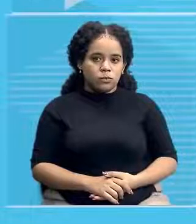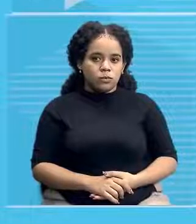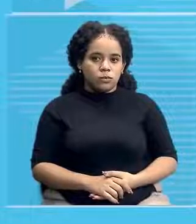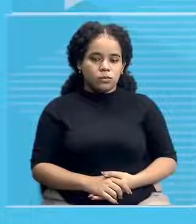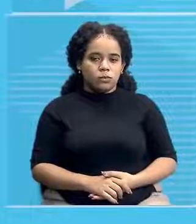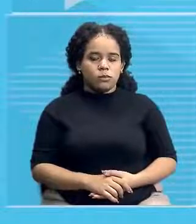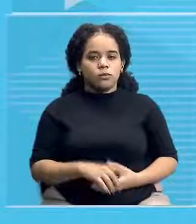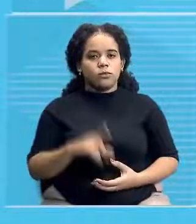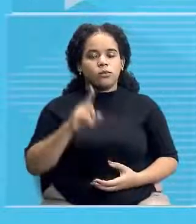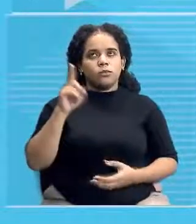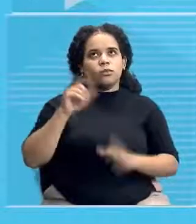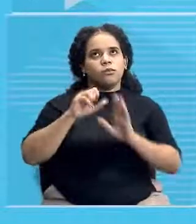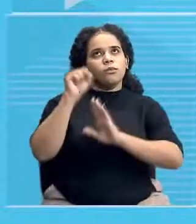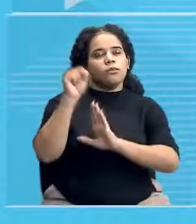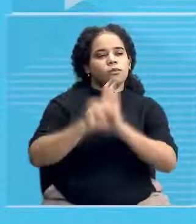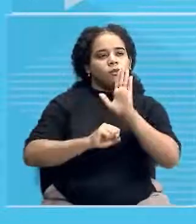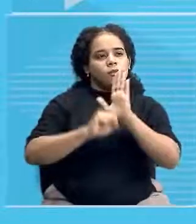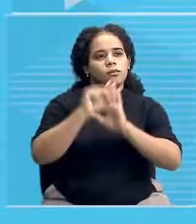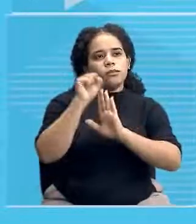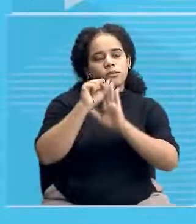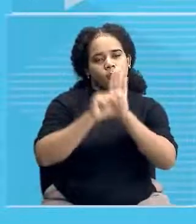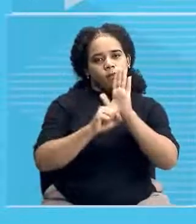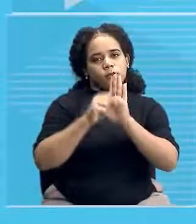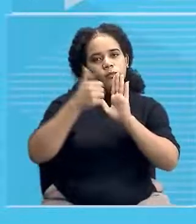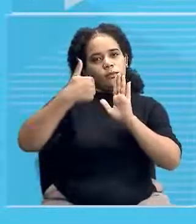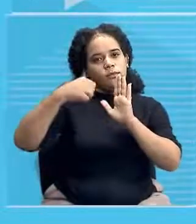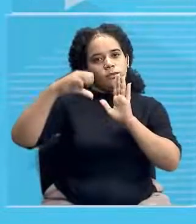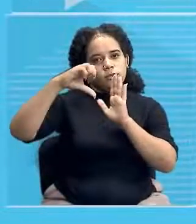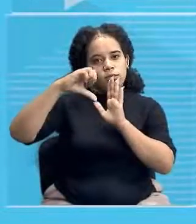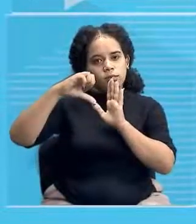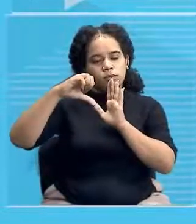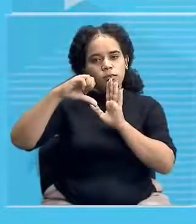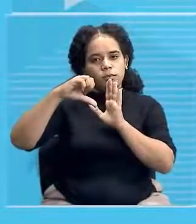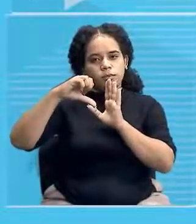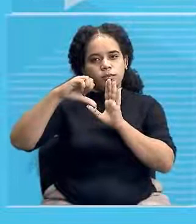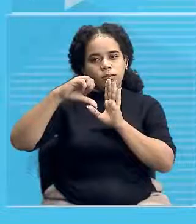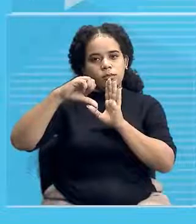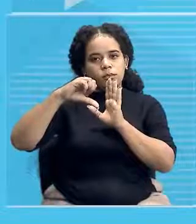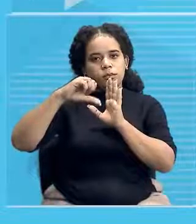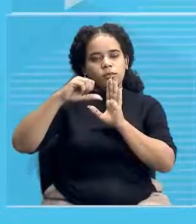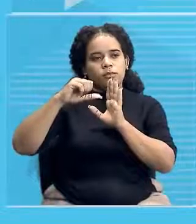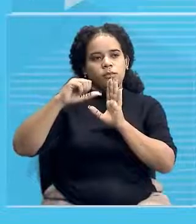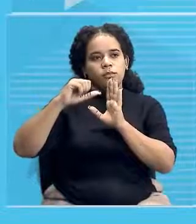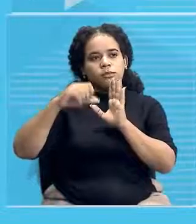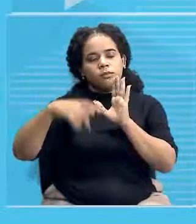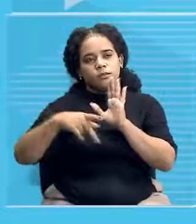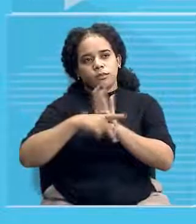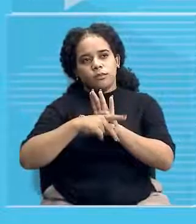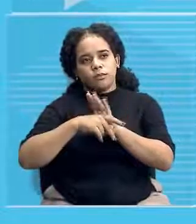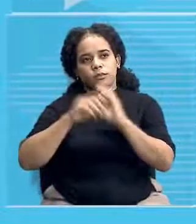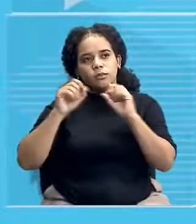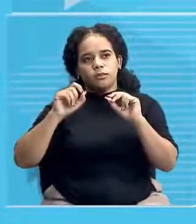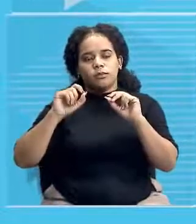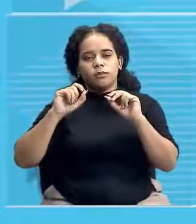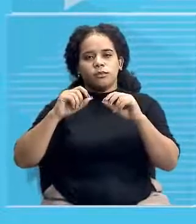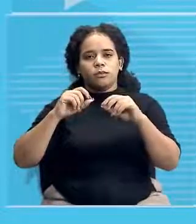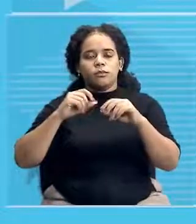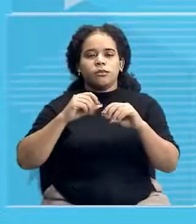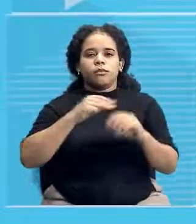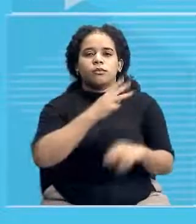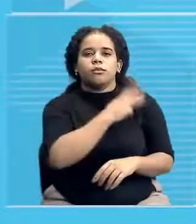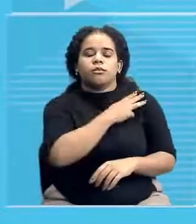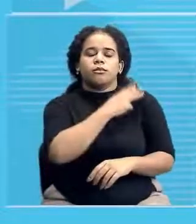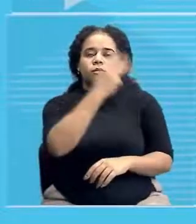lá no século XIX, o manto de Nossa